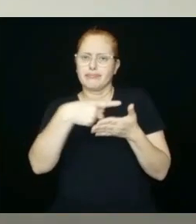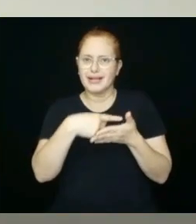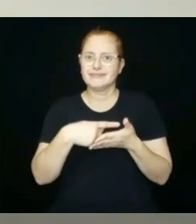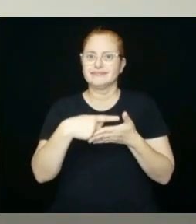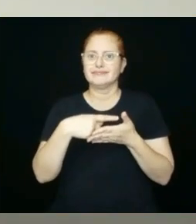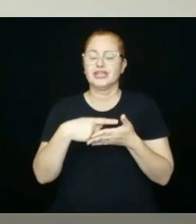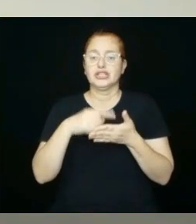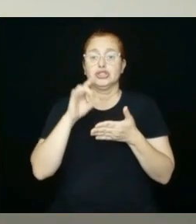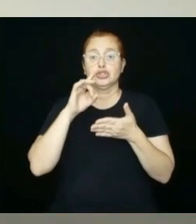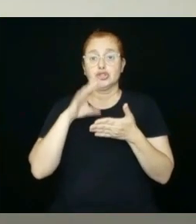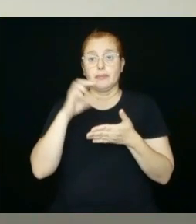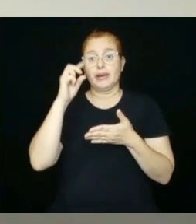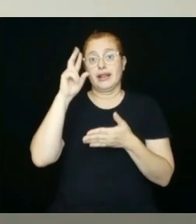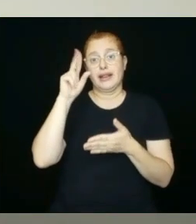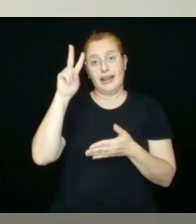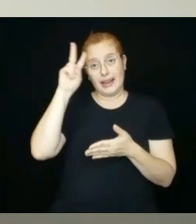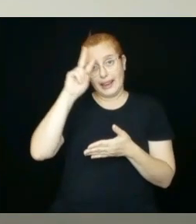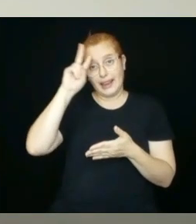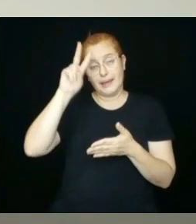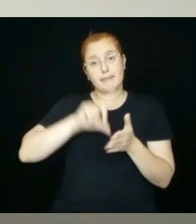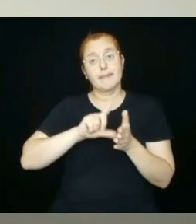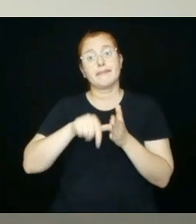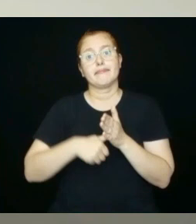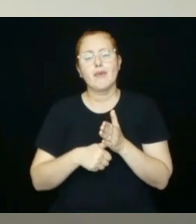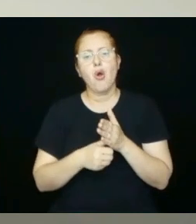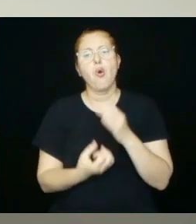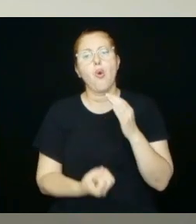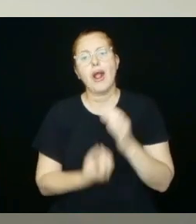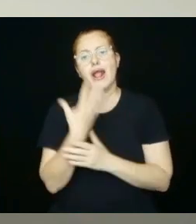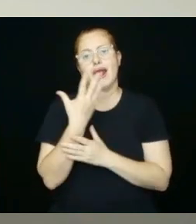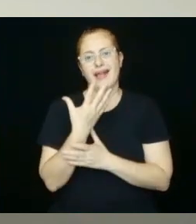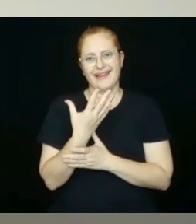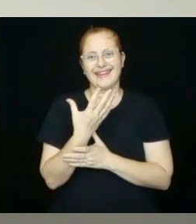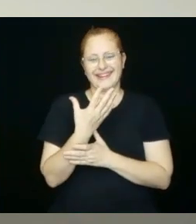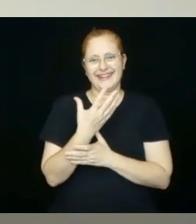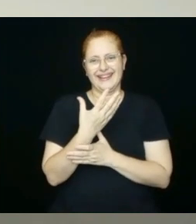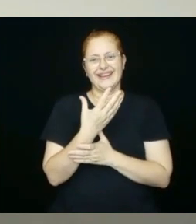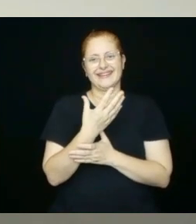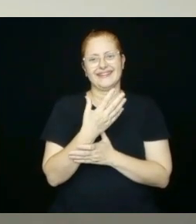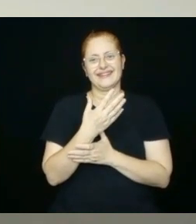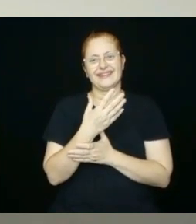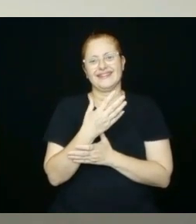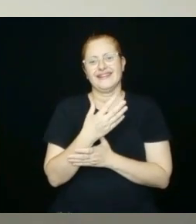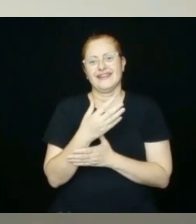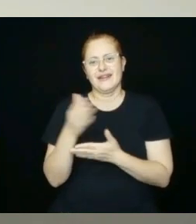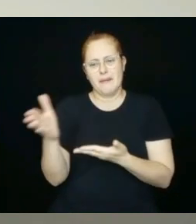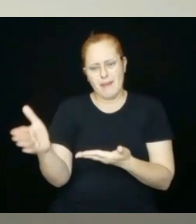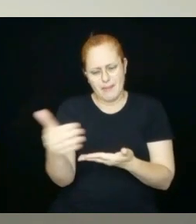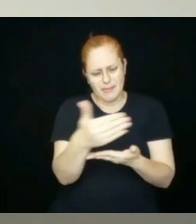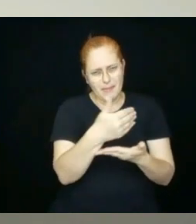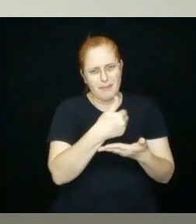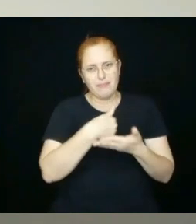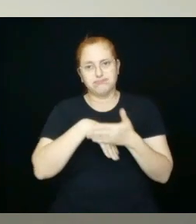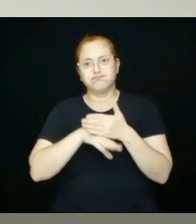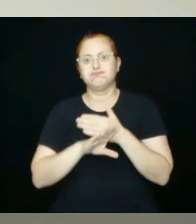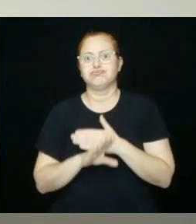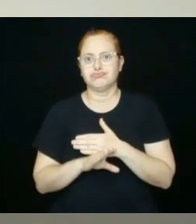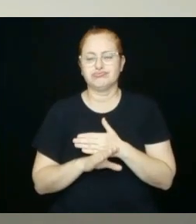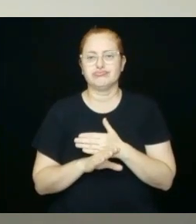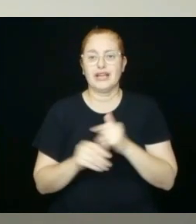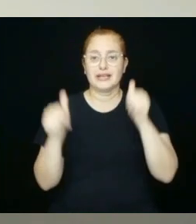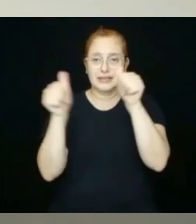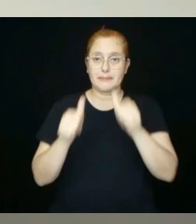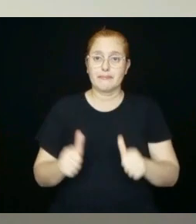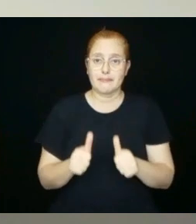rapidamente, assim, só para tomar nota dessas coisas, para de repente criar um certo repertóriozinho, assim, de imagens feitas